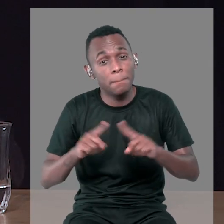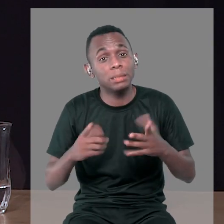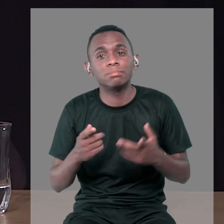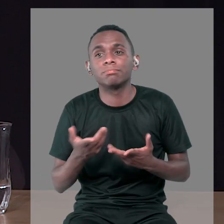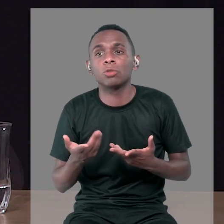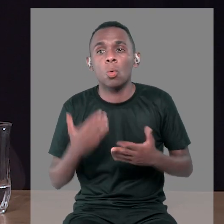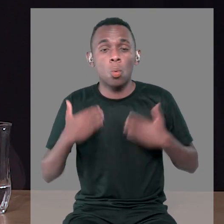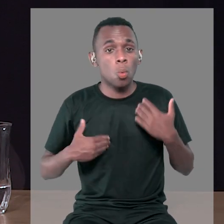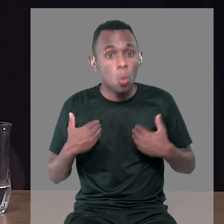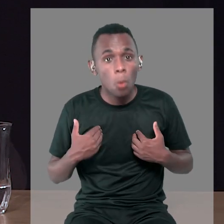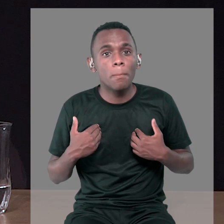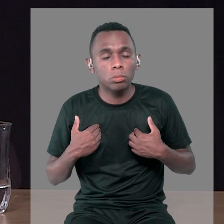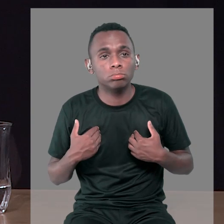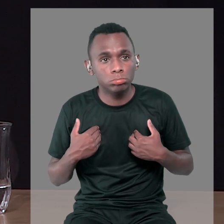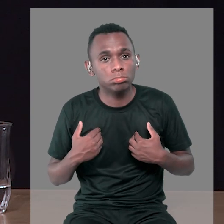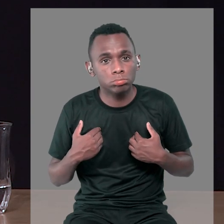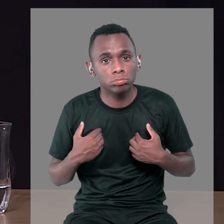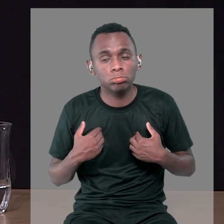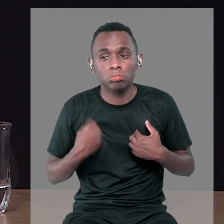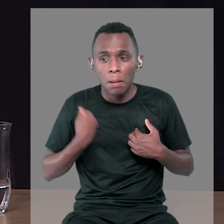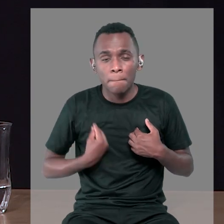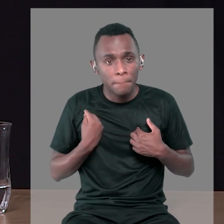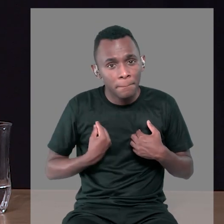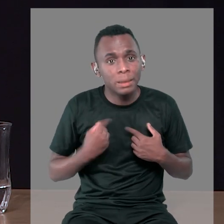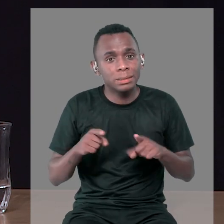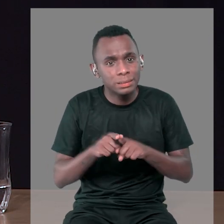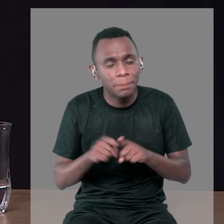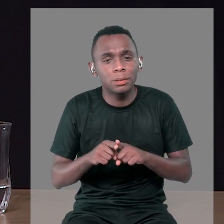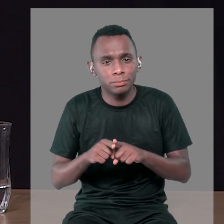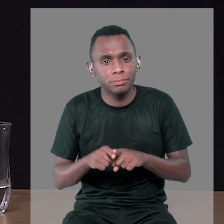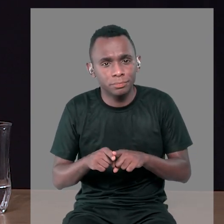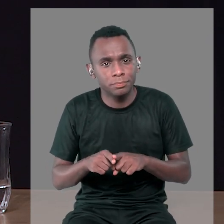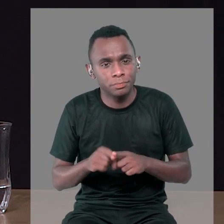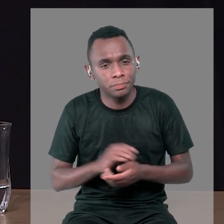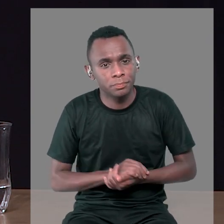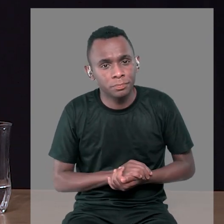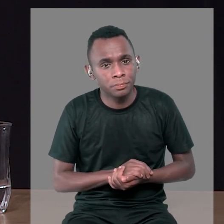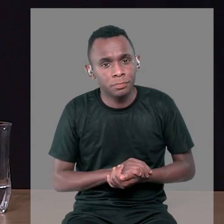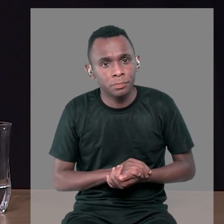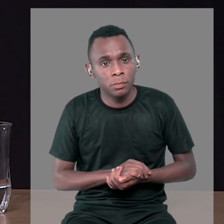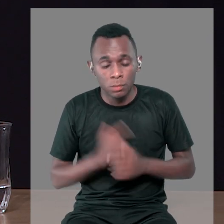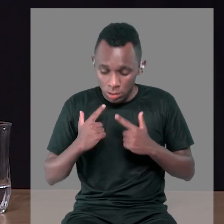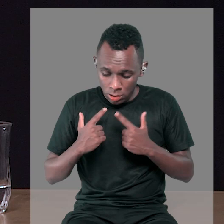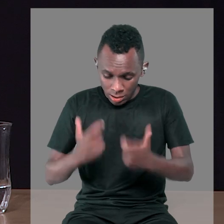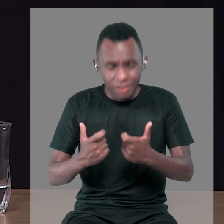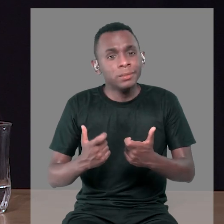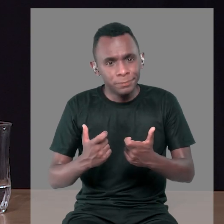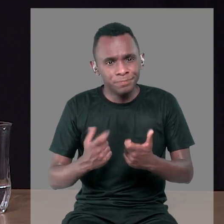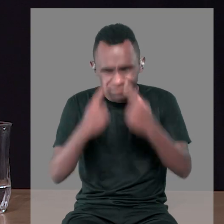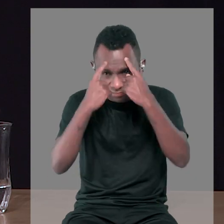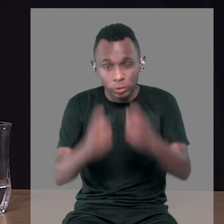corpo estava diretamente presente, não havia abstração do corpo. O ato da guerra, da violência, era